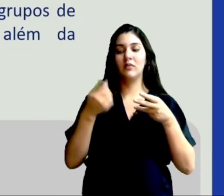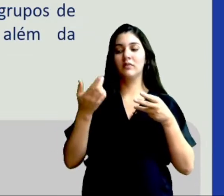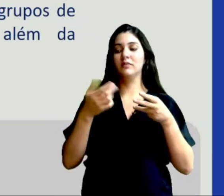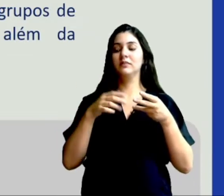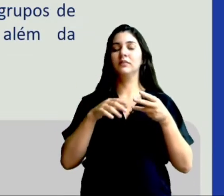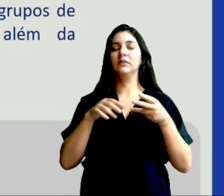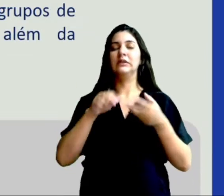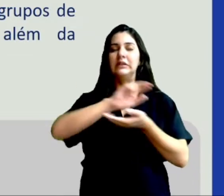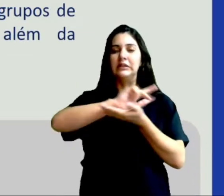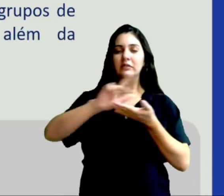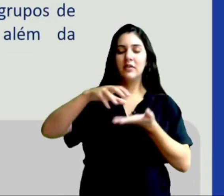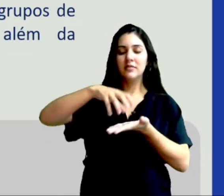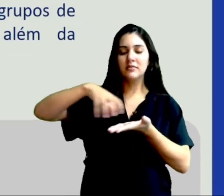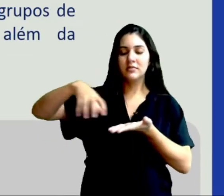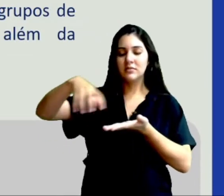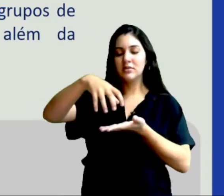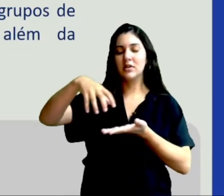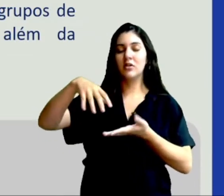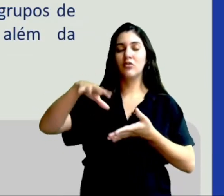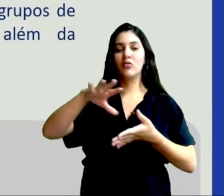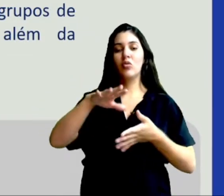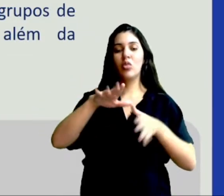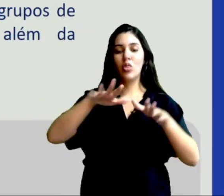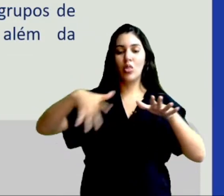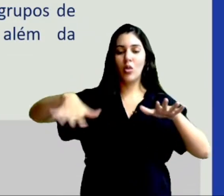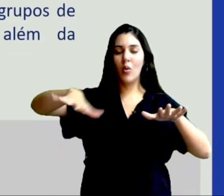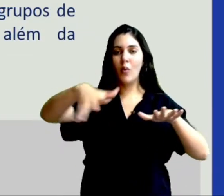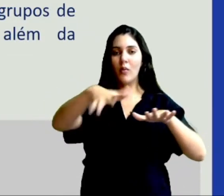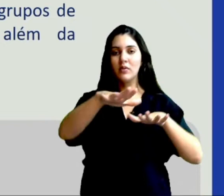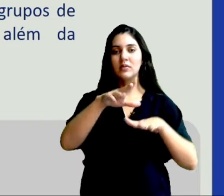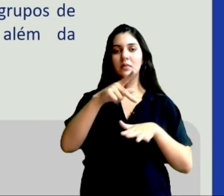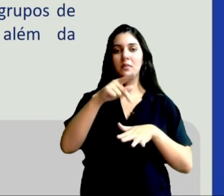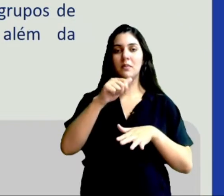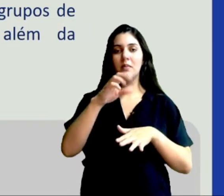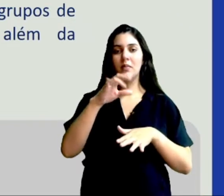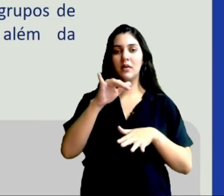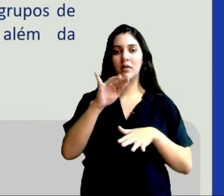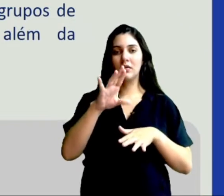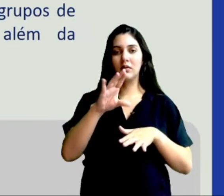ilhas localizadas no Oceano Pacífico. Desse total,